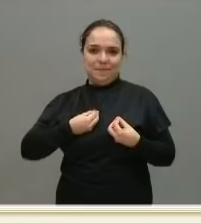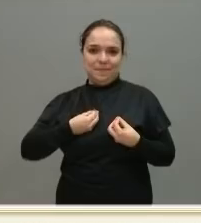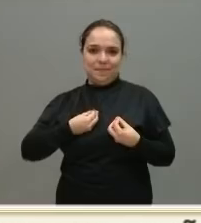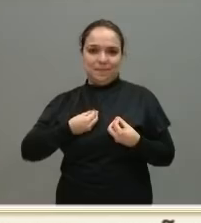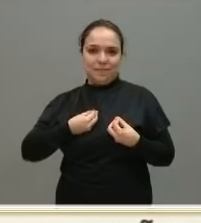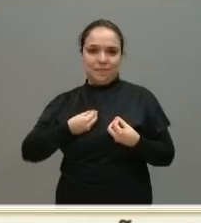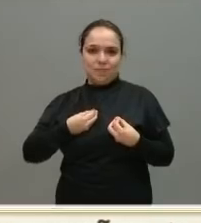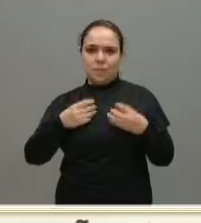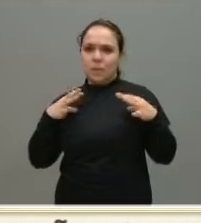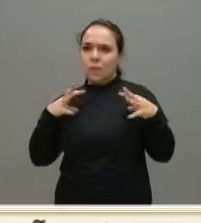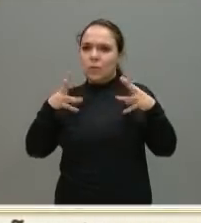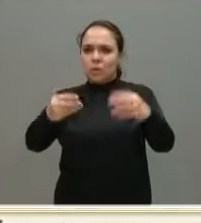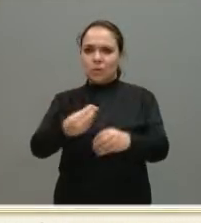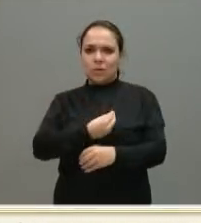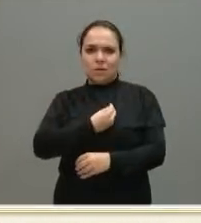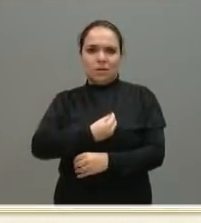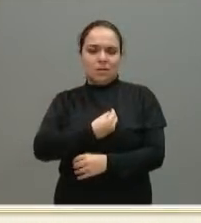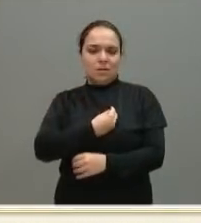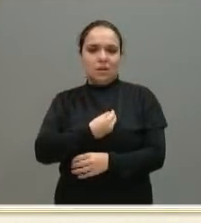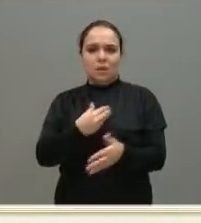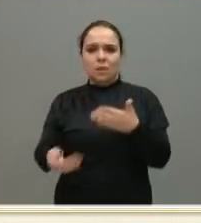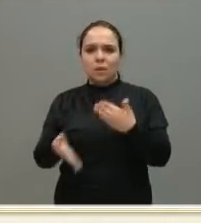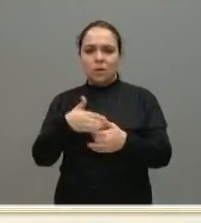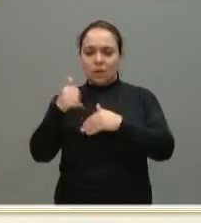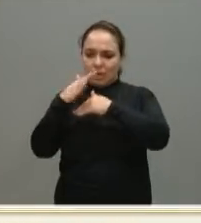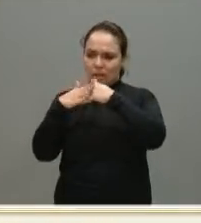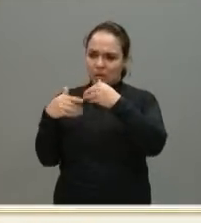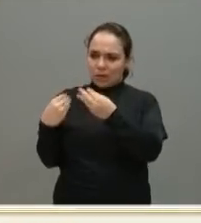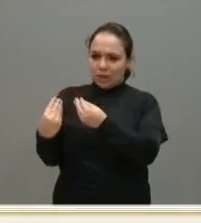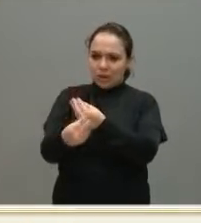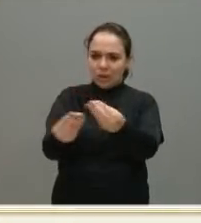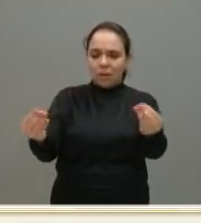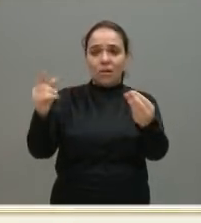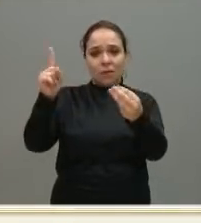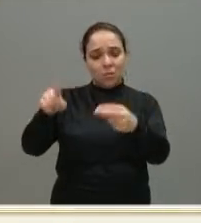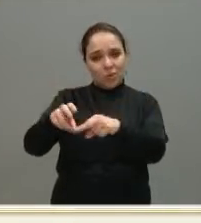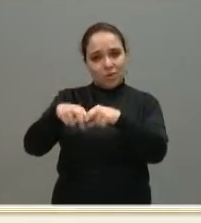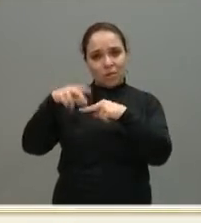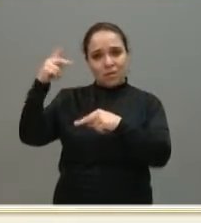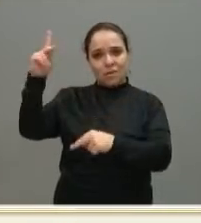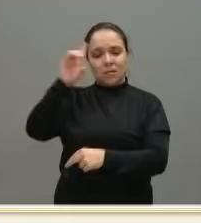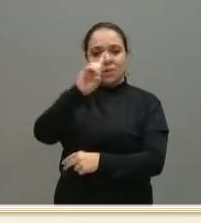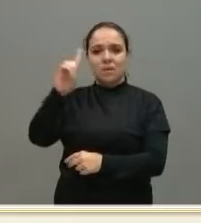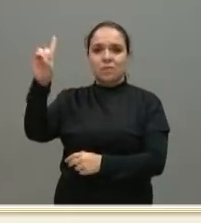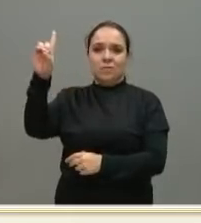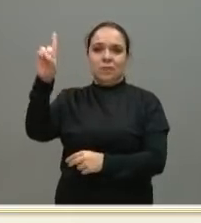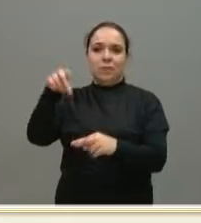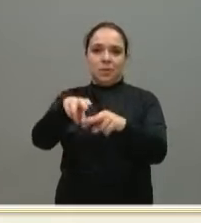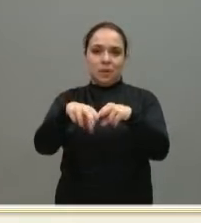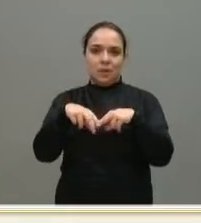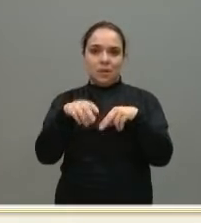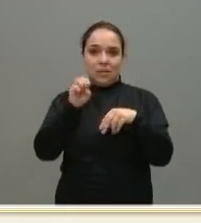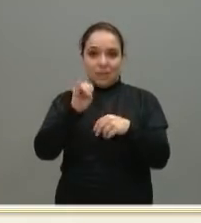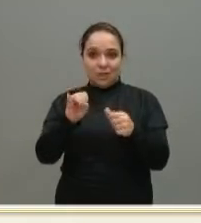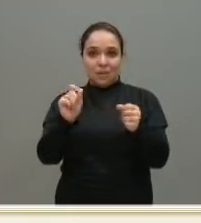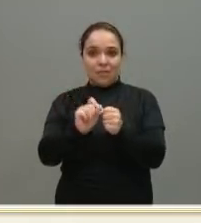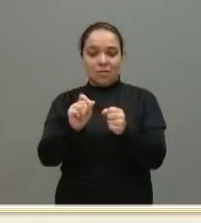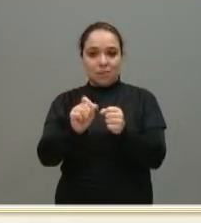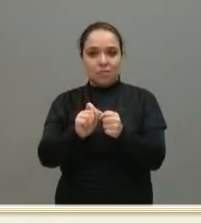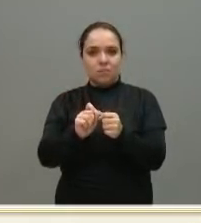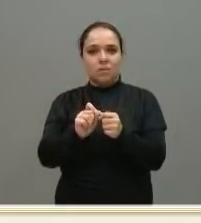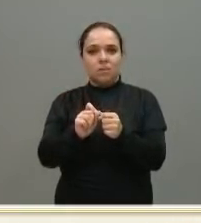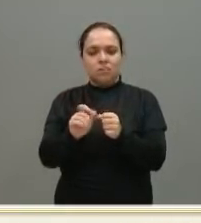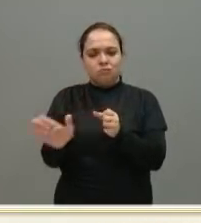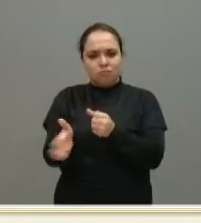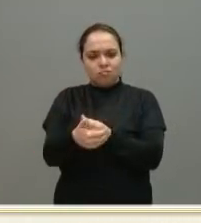Até a abertura da caridade que você faz, é por causa de Deus. Então quando fizer, faça em